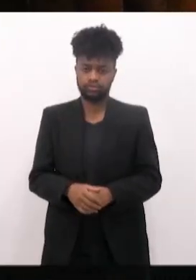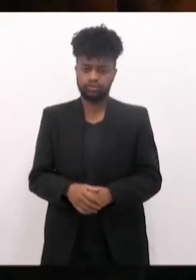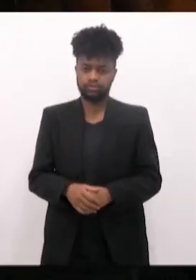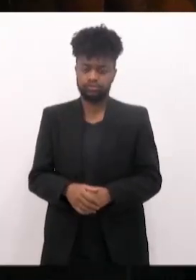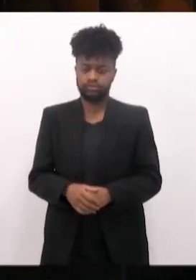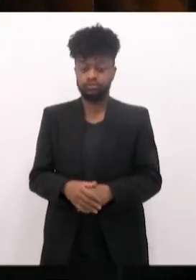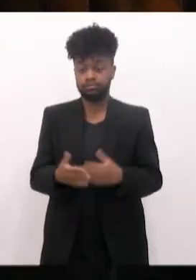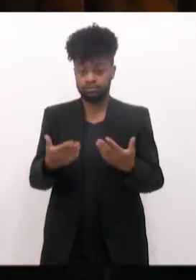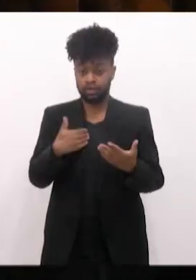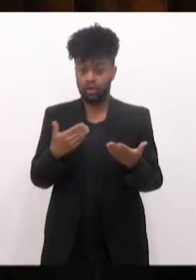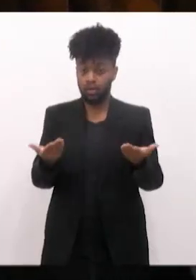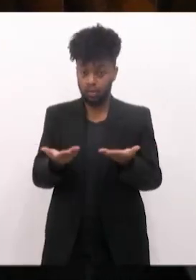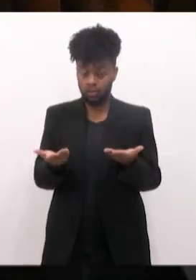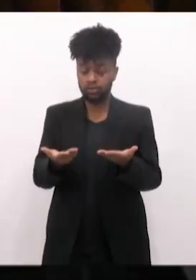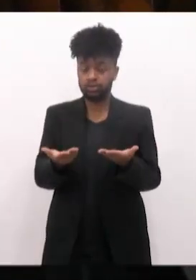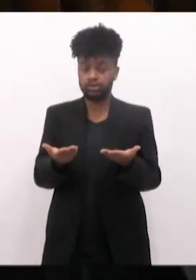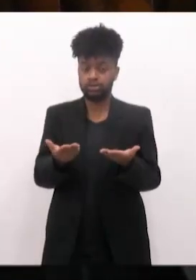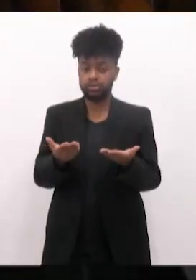venho hoje aqui